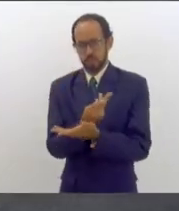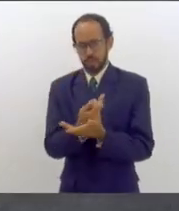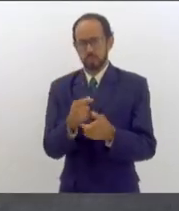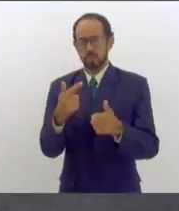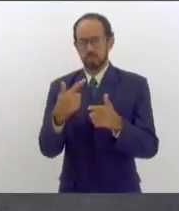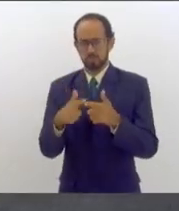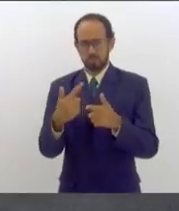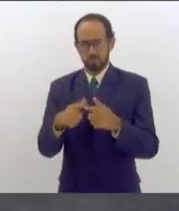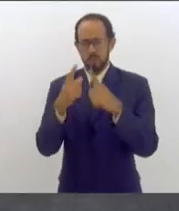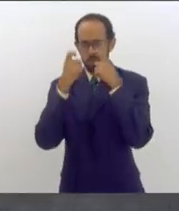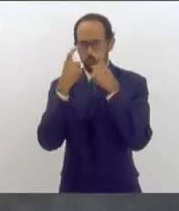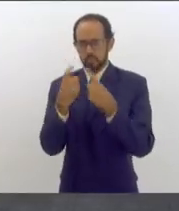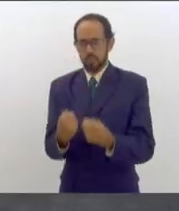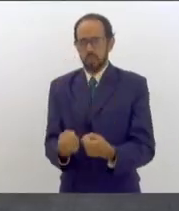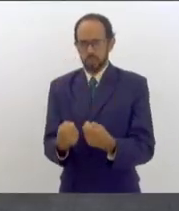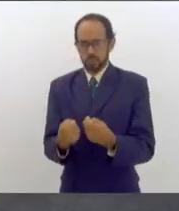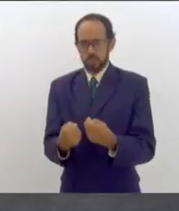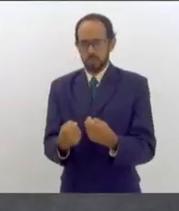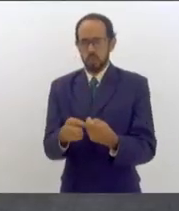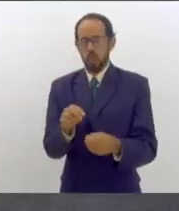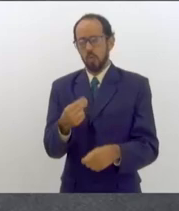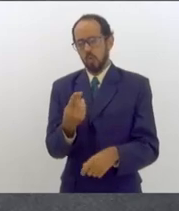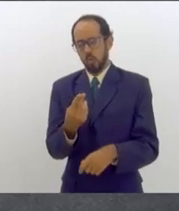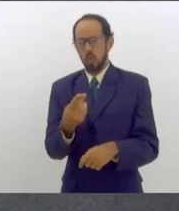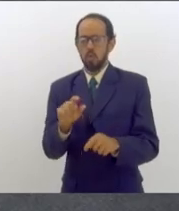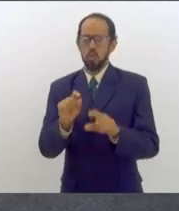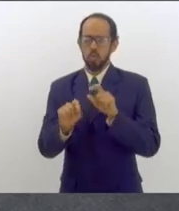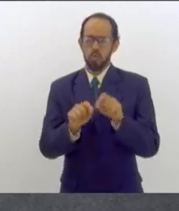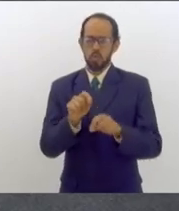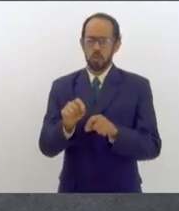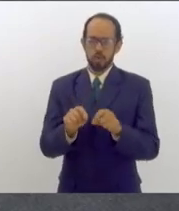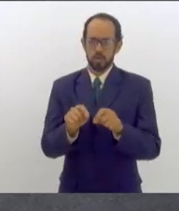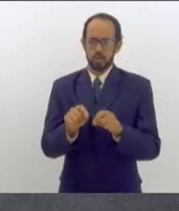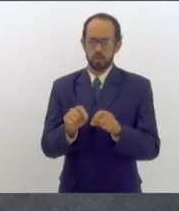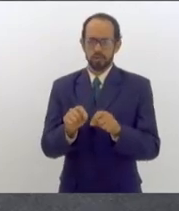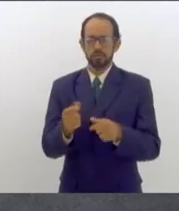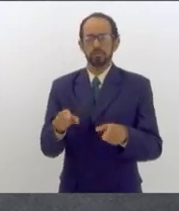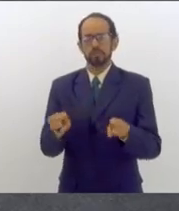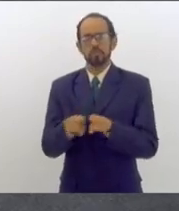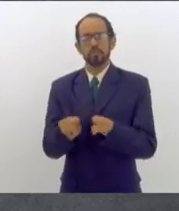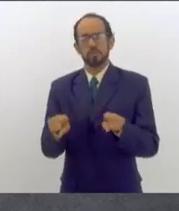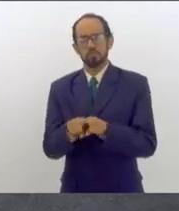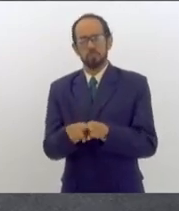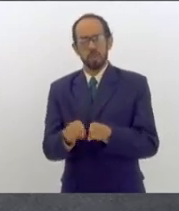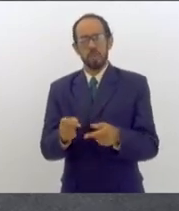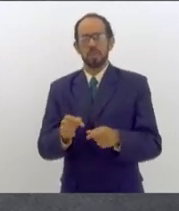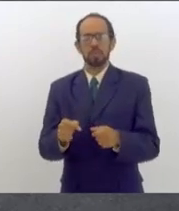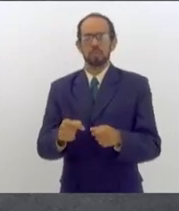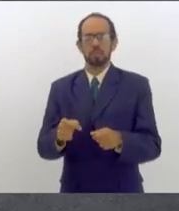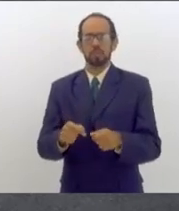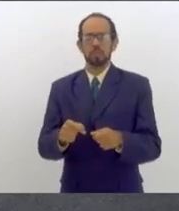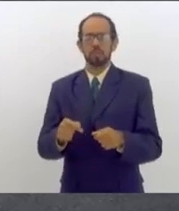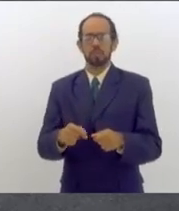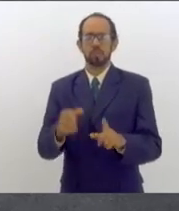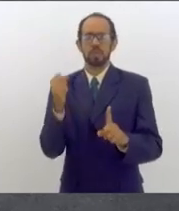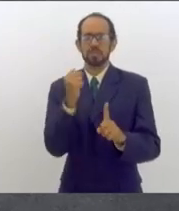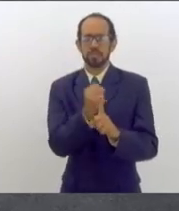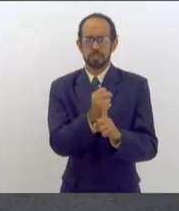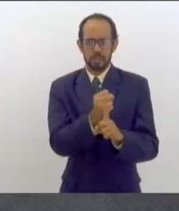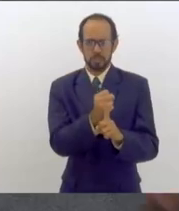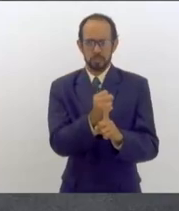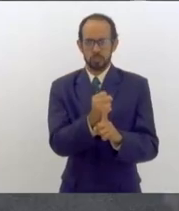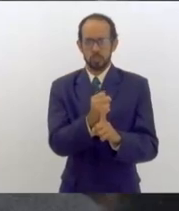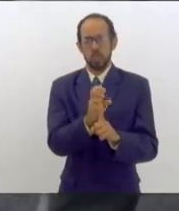numa situação de violência seja enfim colocada também numa situação em que pode ser assassinada ou